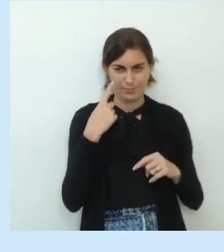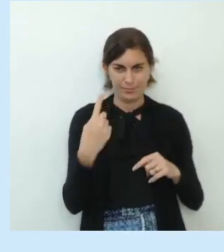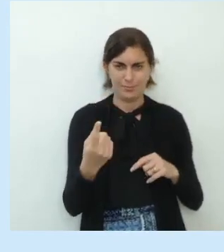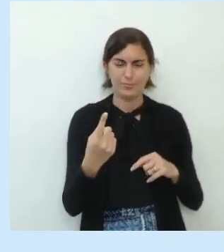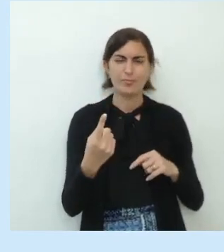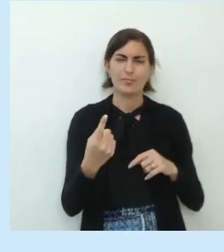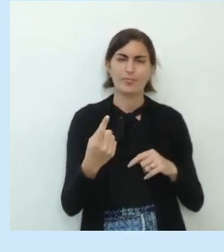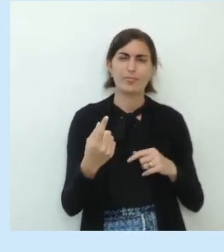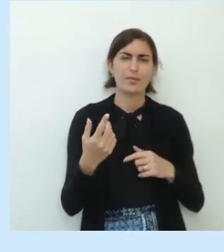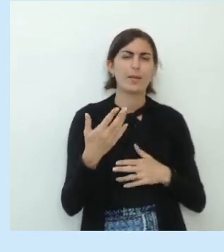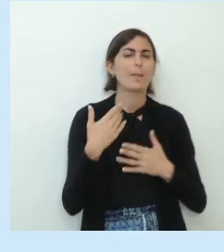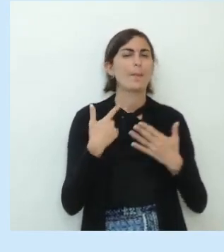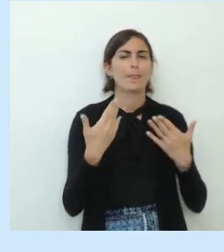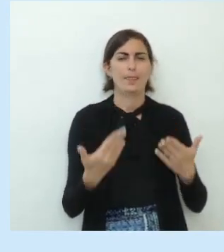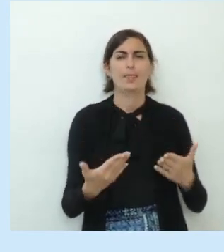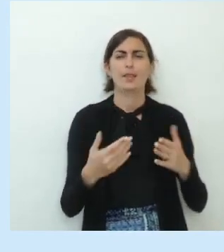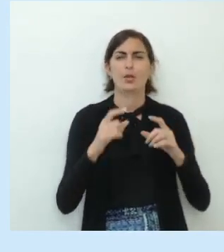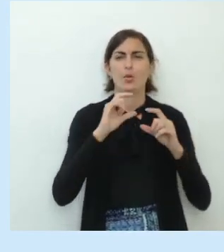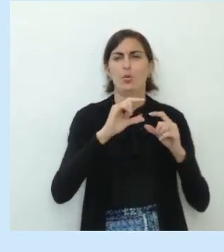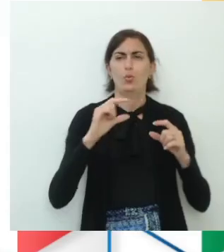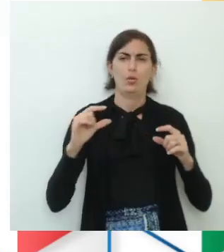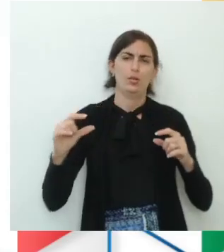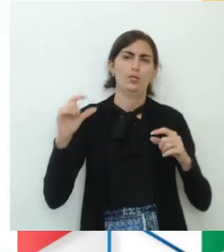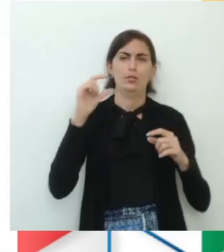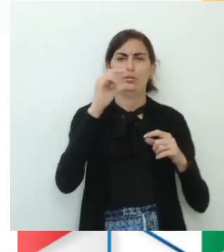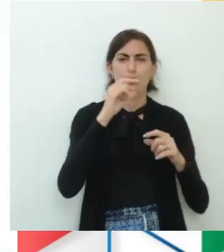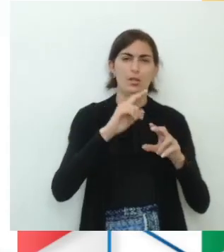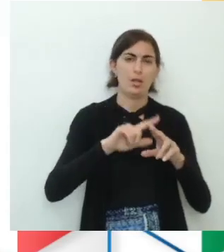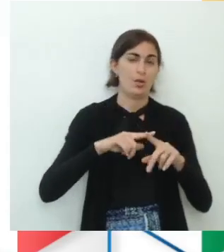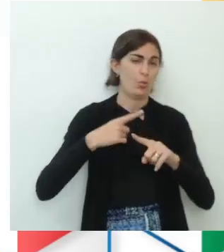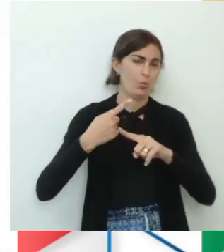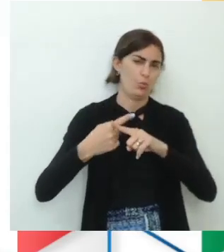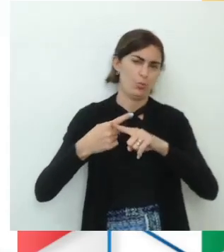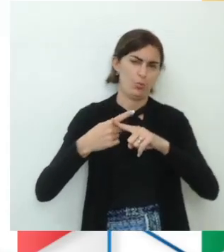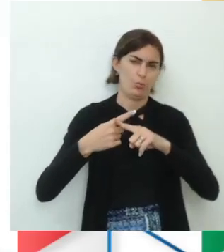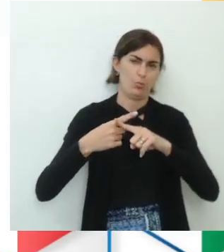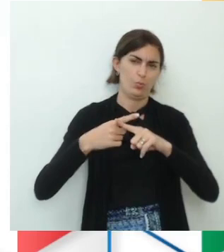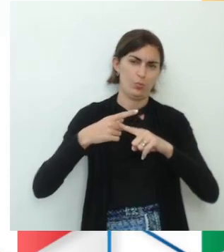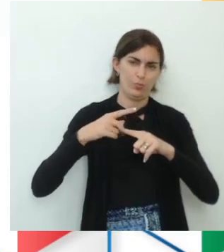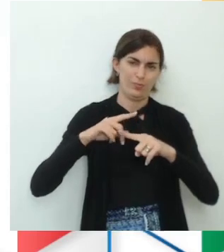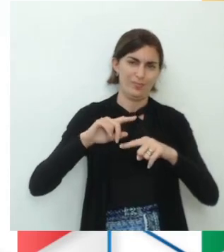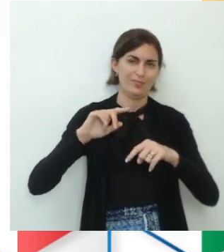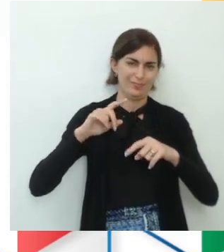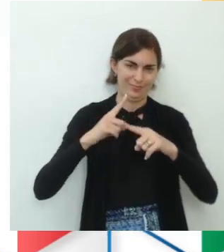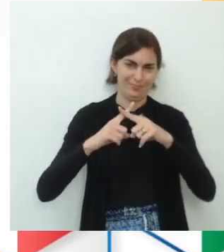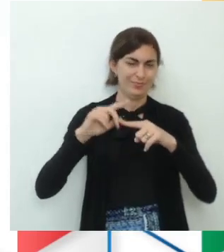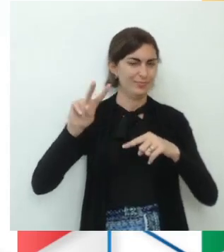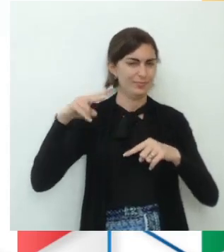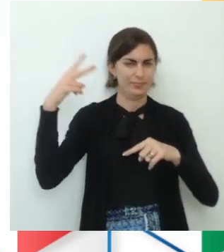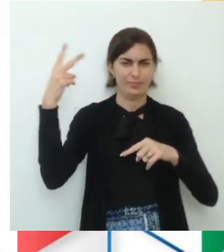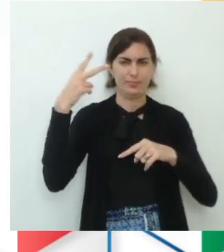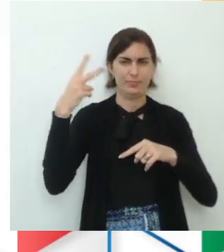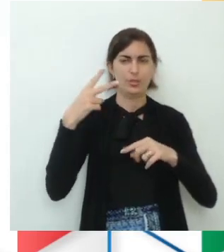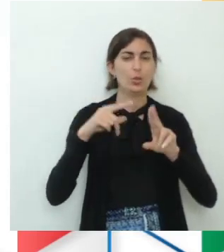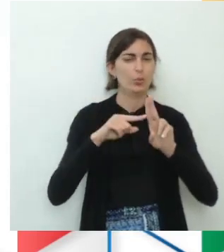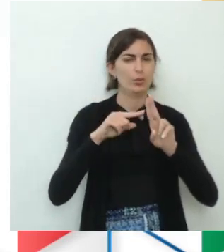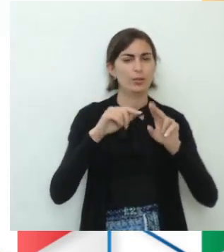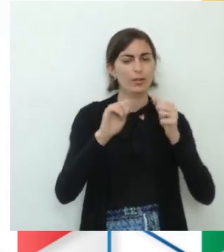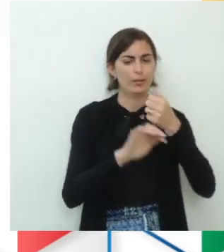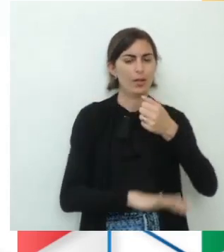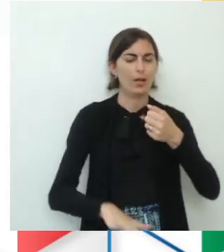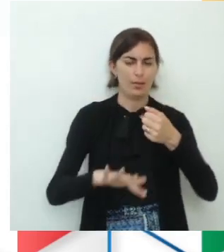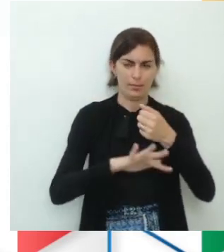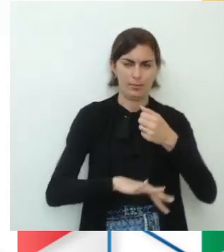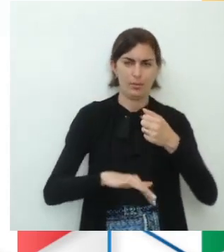em relação. E aí seria quadradinhos elevados ao quadrado, tá bom? Se a gente falar que a unidade de área, a unidade elevada ao